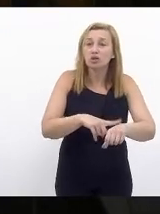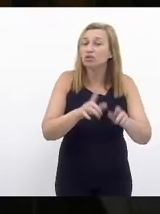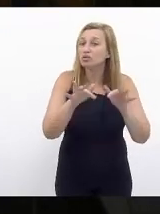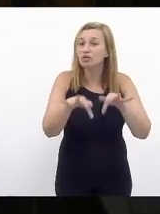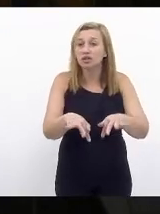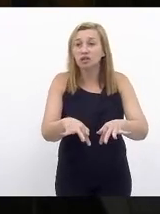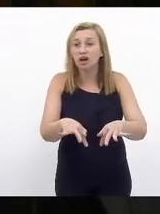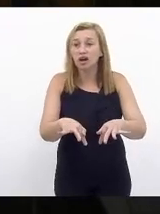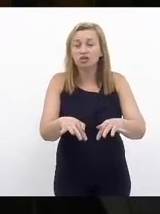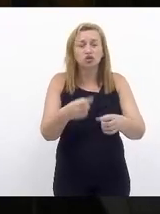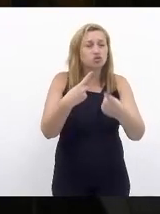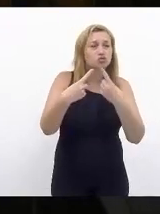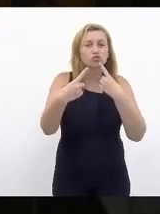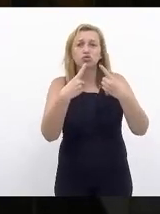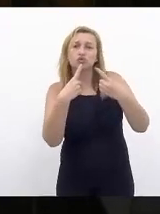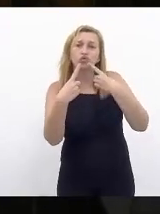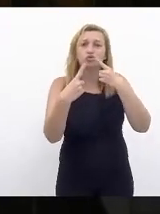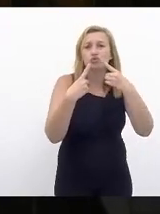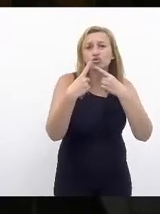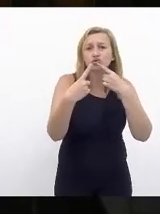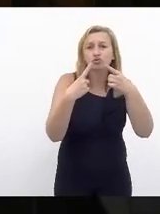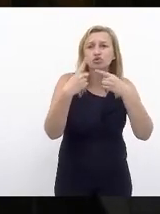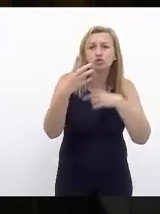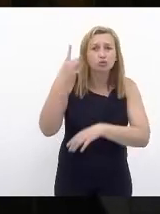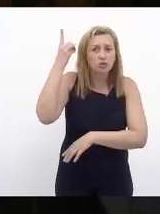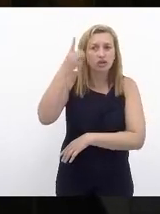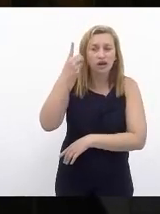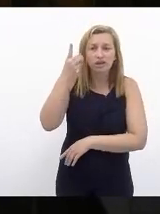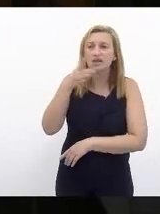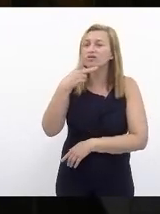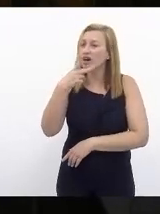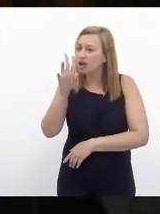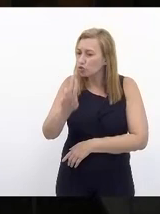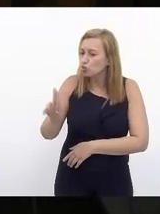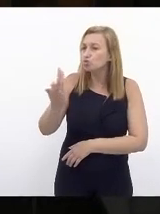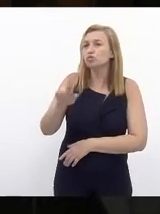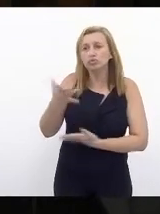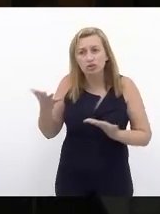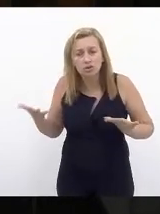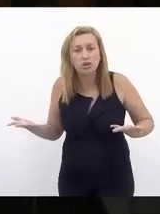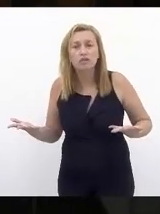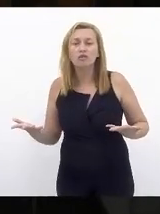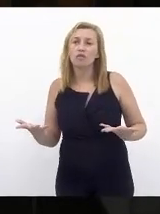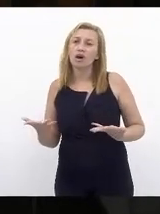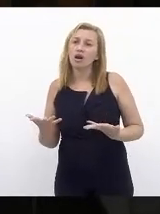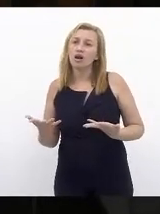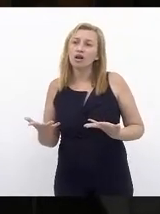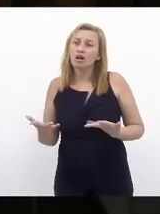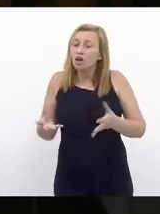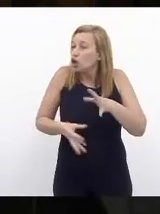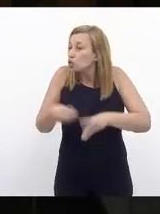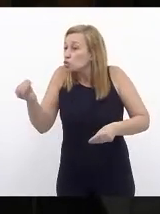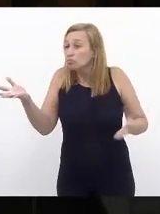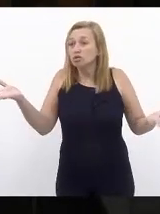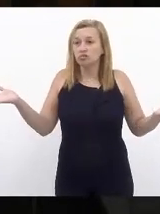que é o momento do debate, que os deputados têm franqueado o uso da palavra, é que eles vão